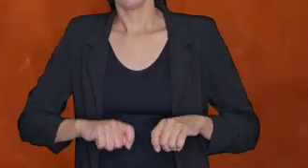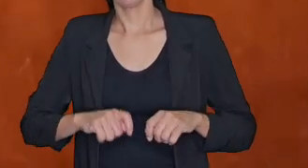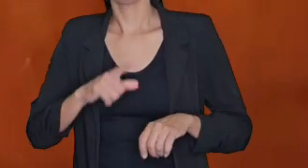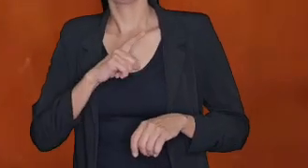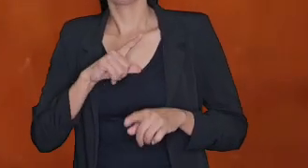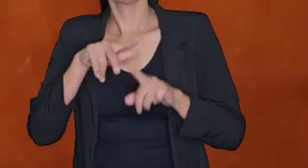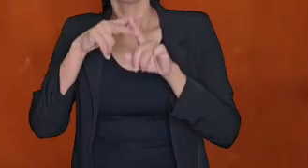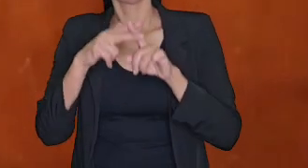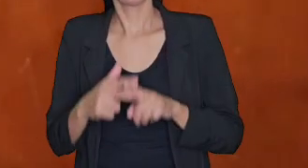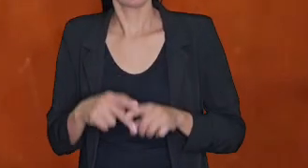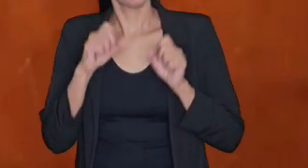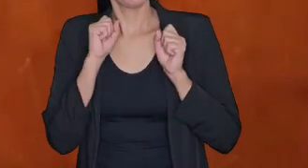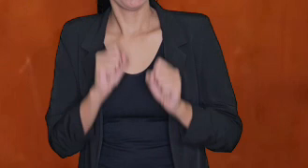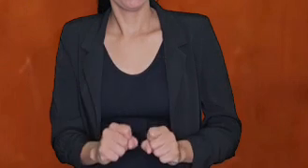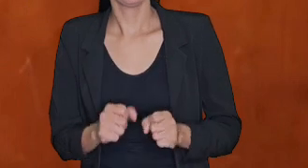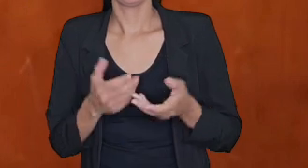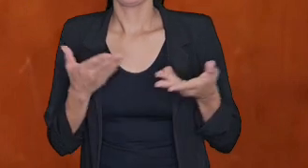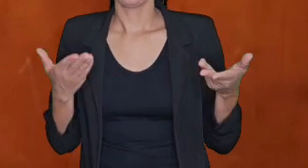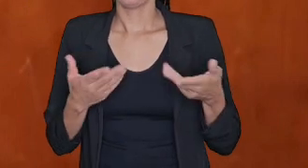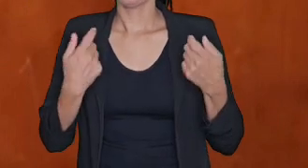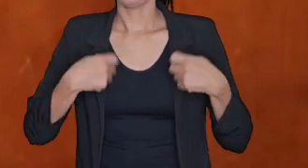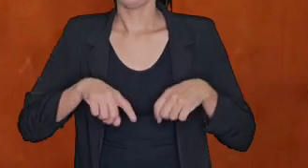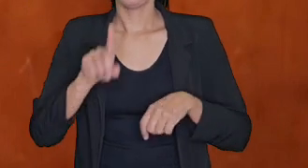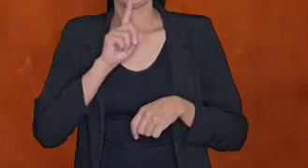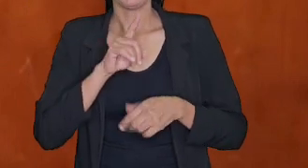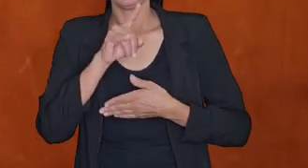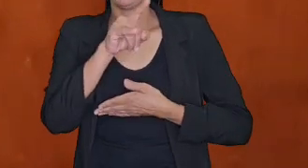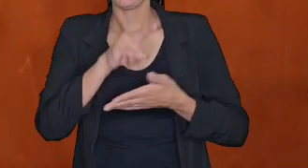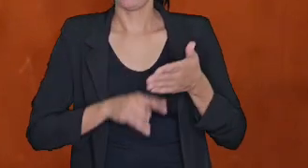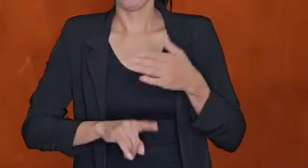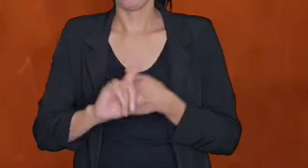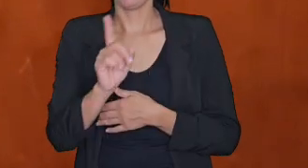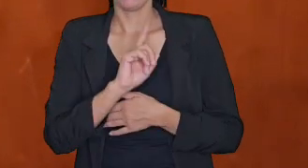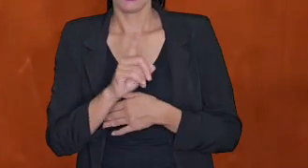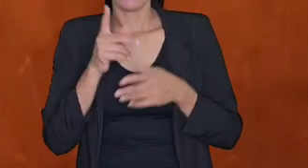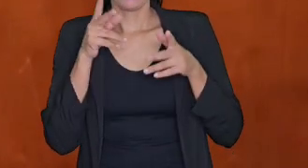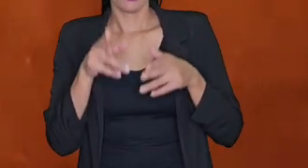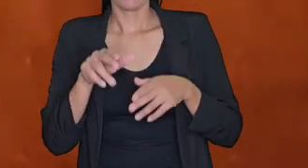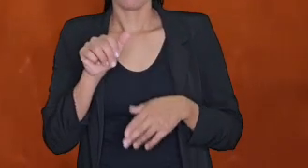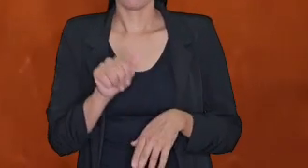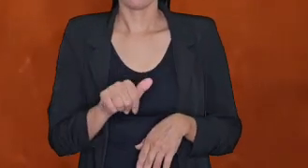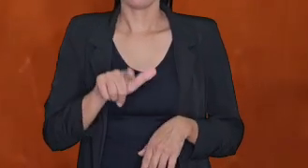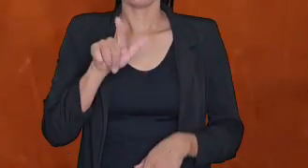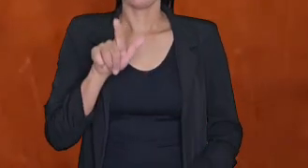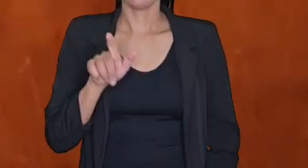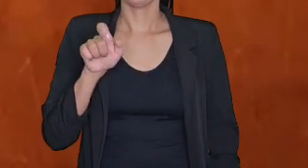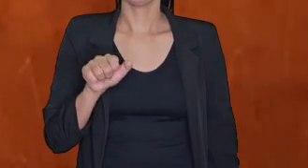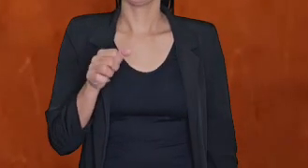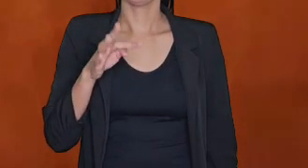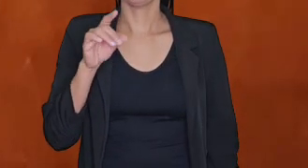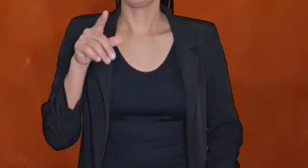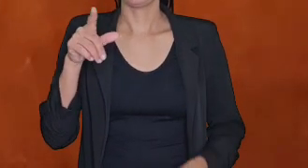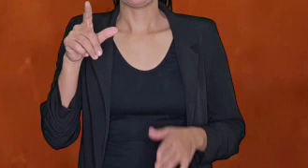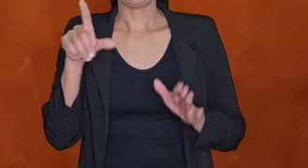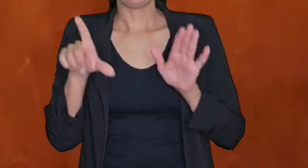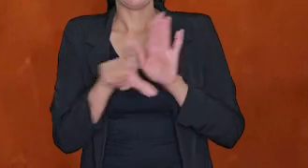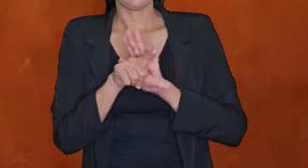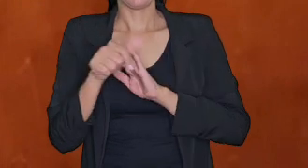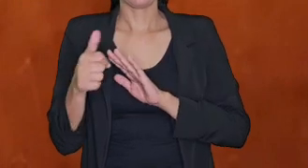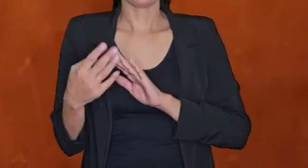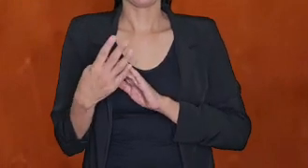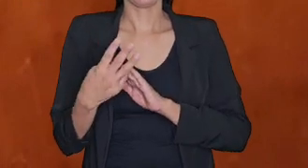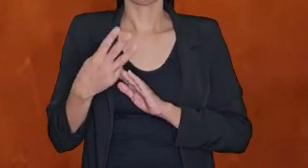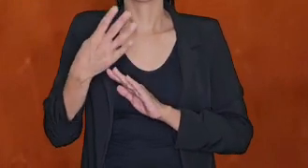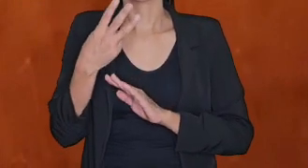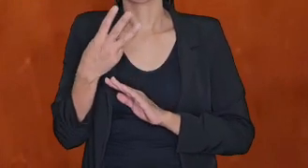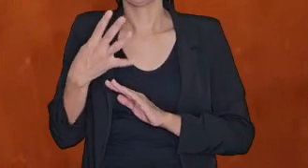escritura pública possa ajustar. Hoje, eu não precisaria nem dessa escritura pública. Como o Alexandre bem